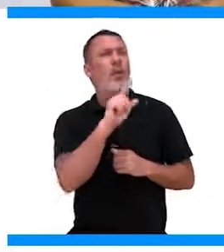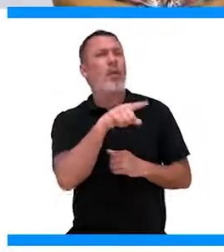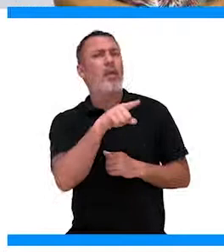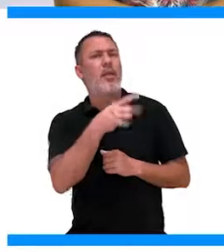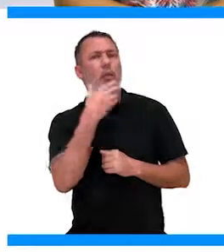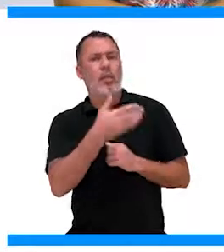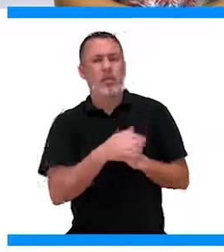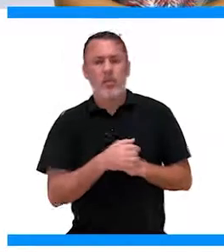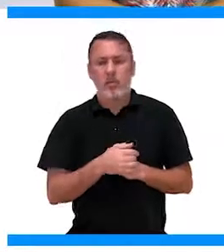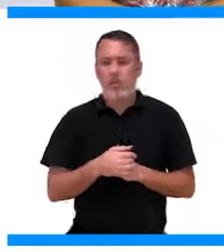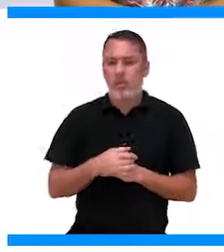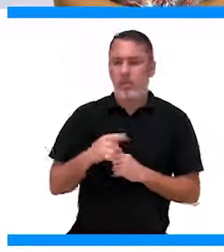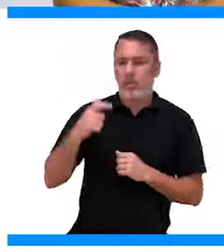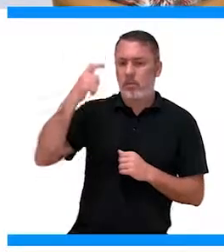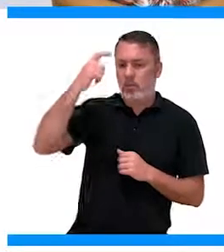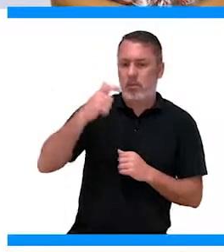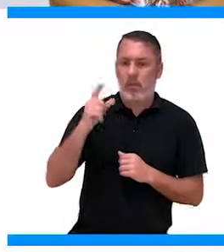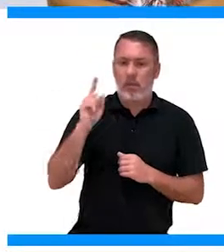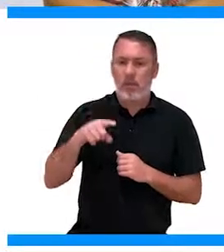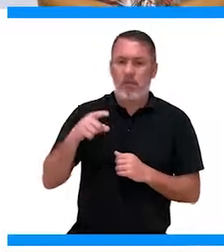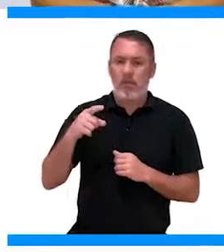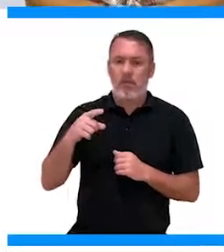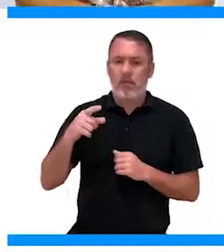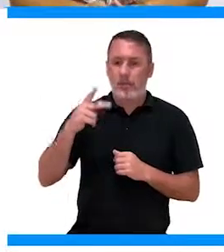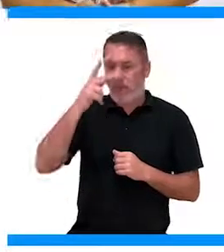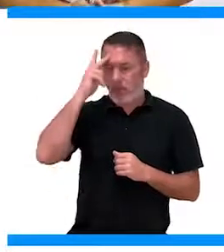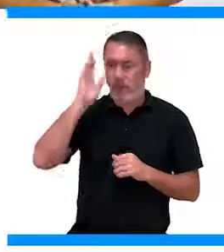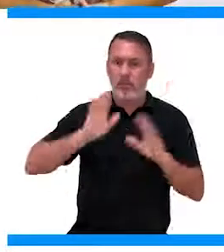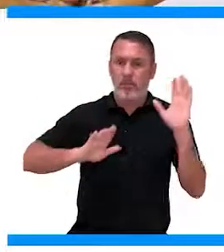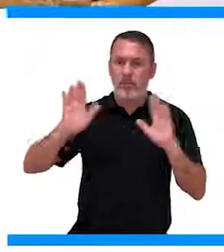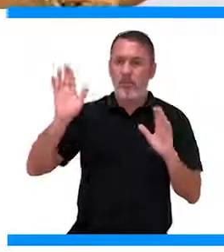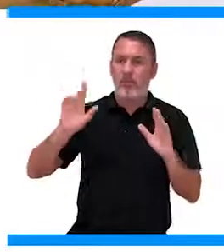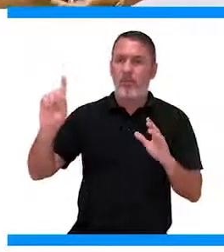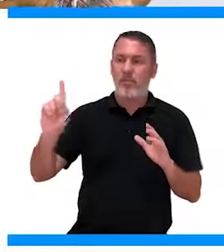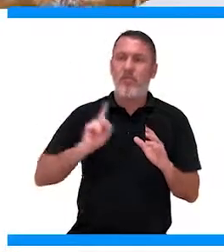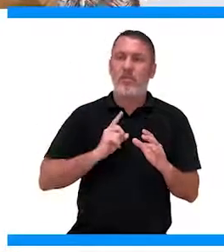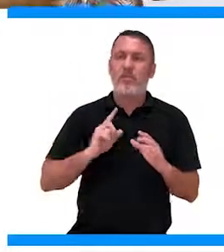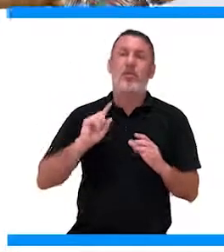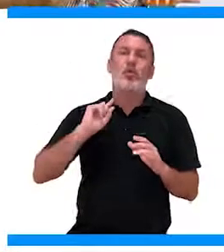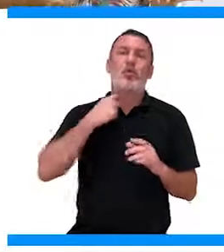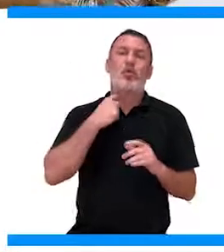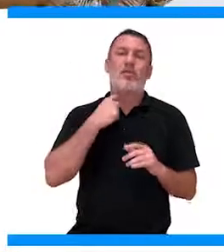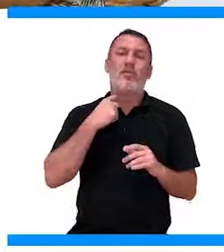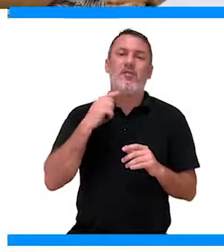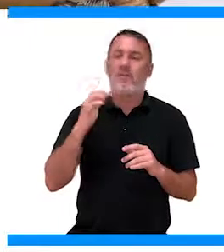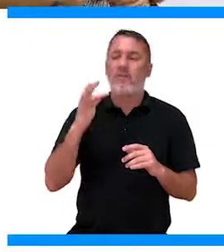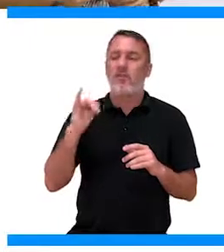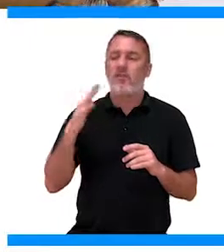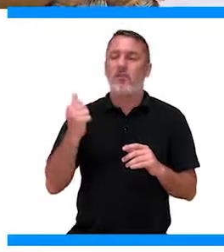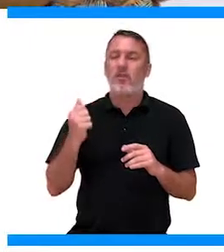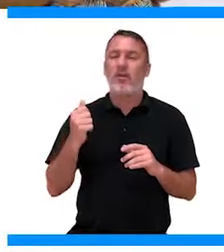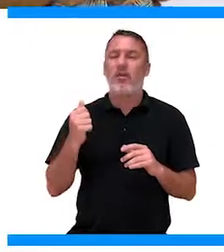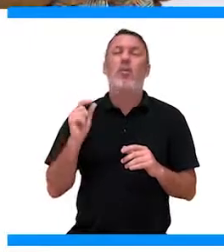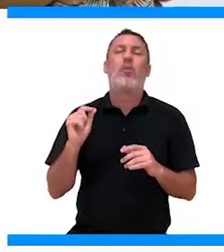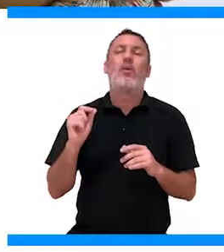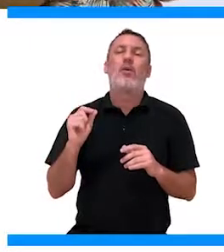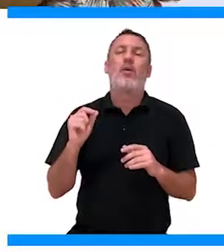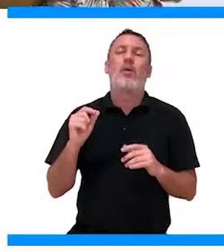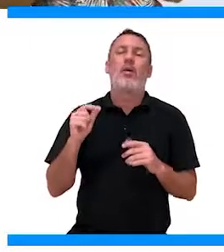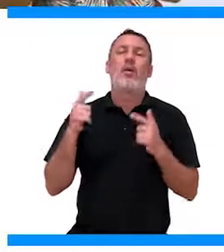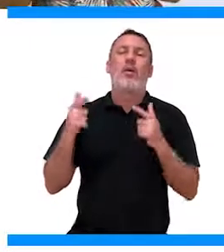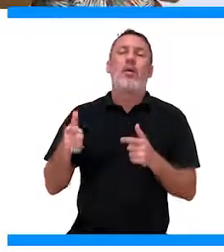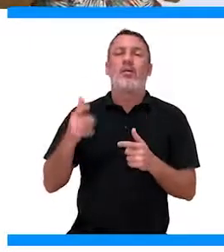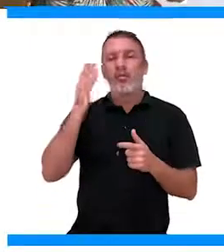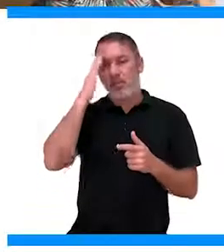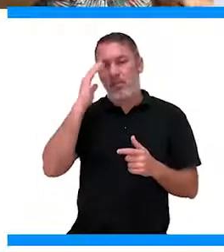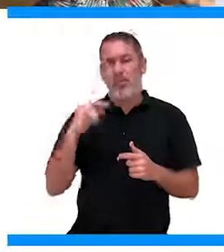aqui, o que é isso, homem? Foi um candidato, ficha suja que me abraçou. Ficha suja é uma forma de transferir